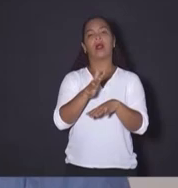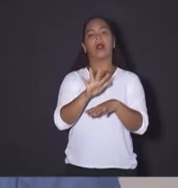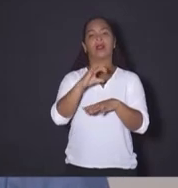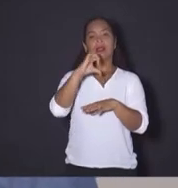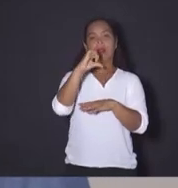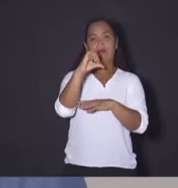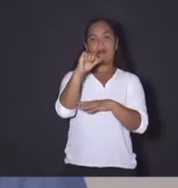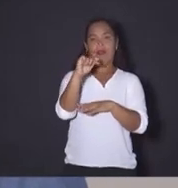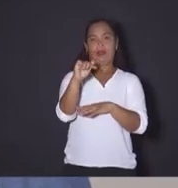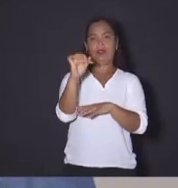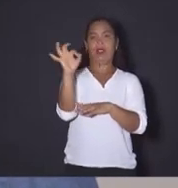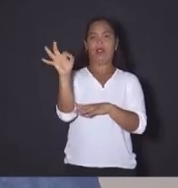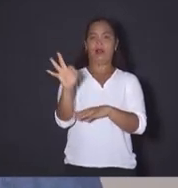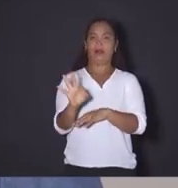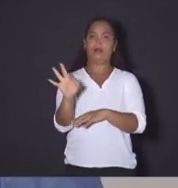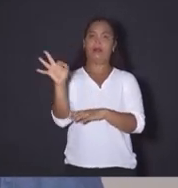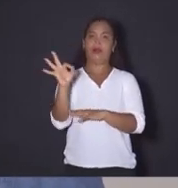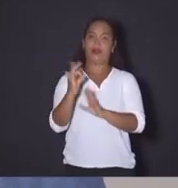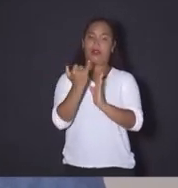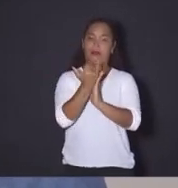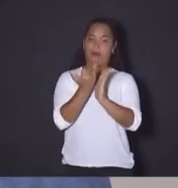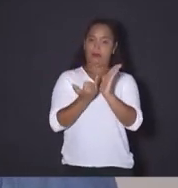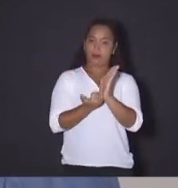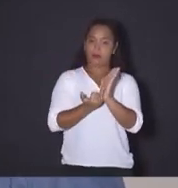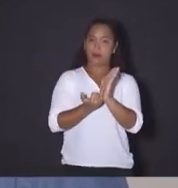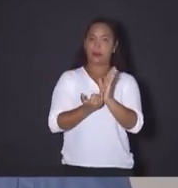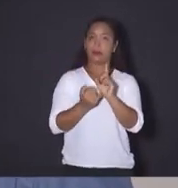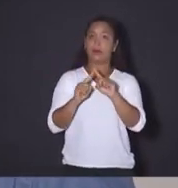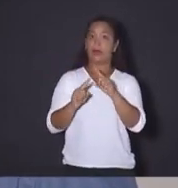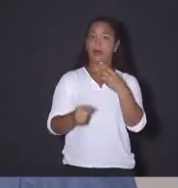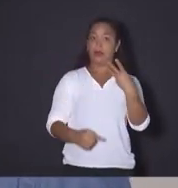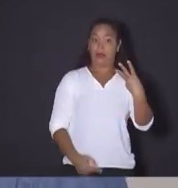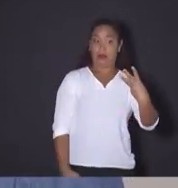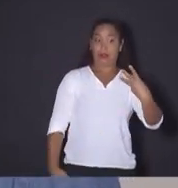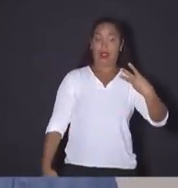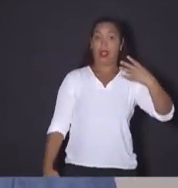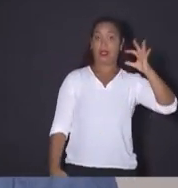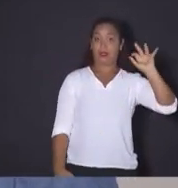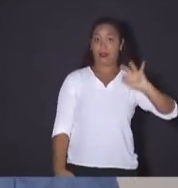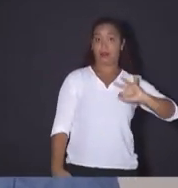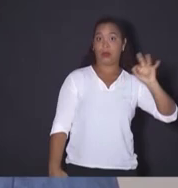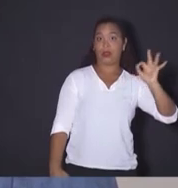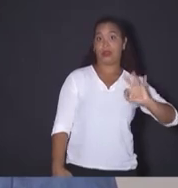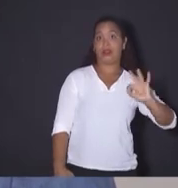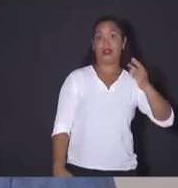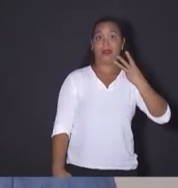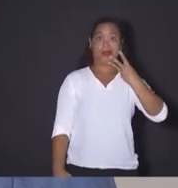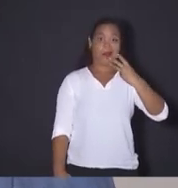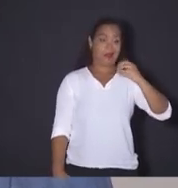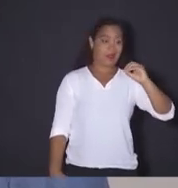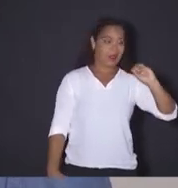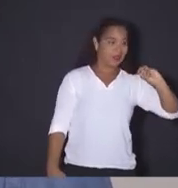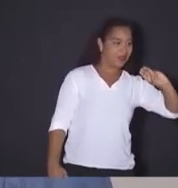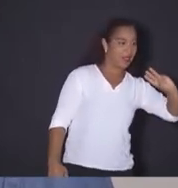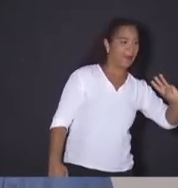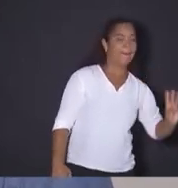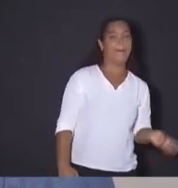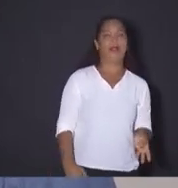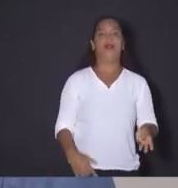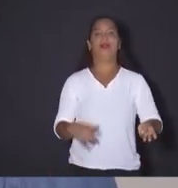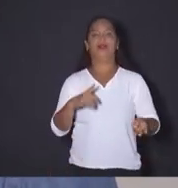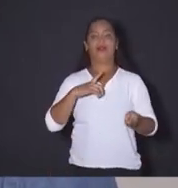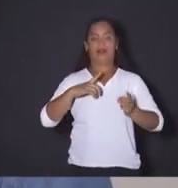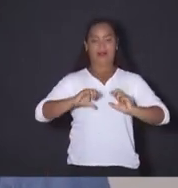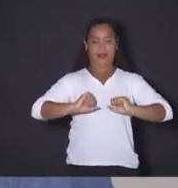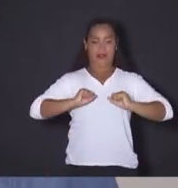97% das matrículas mas 3% em 30 milhões de estudantes é um número muito significativo então nós temos um